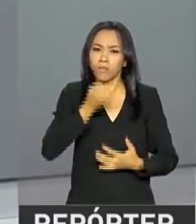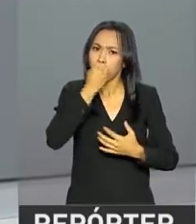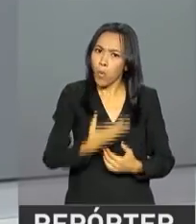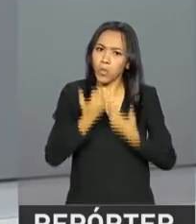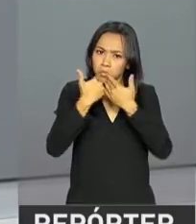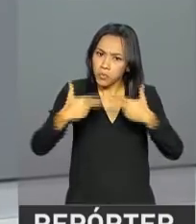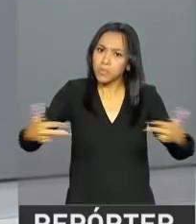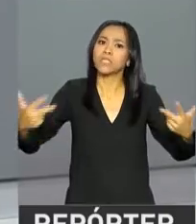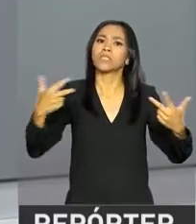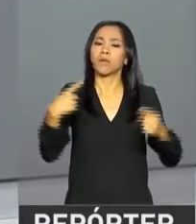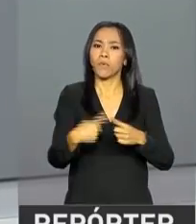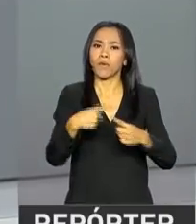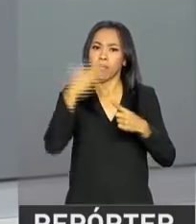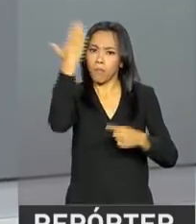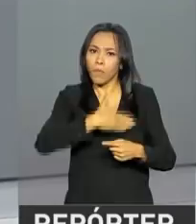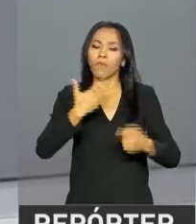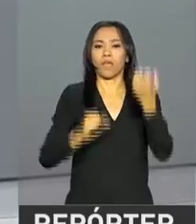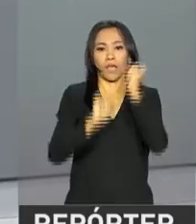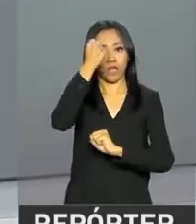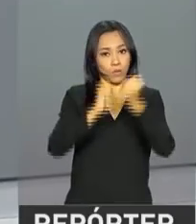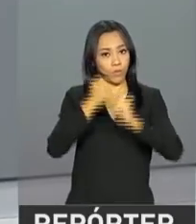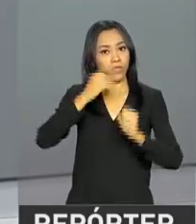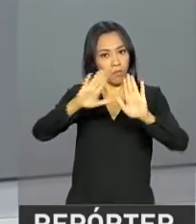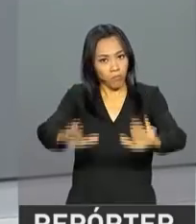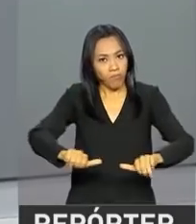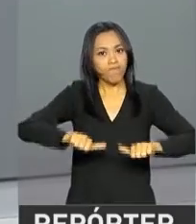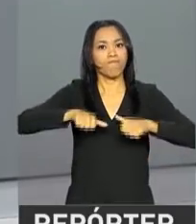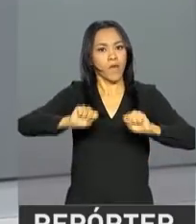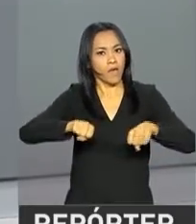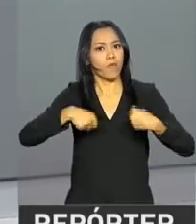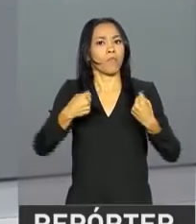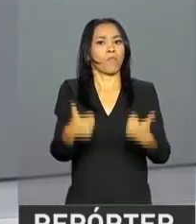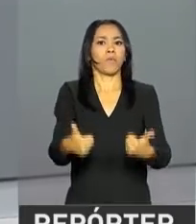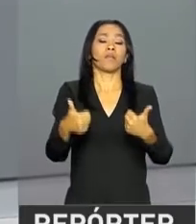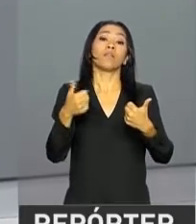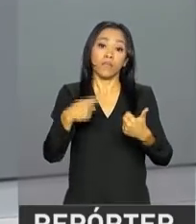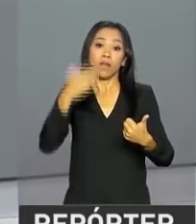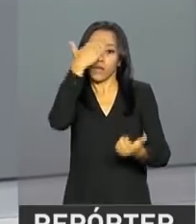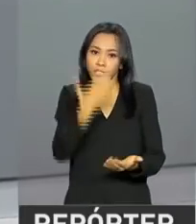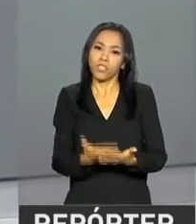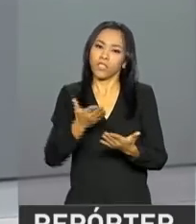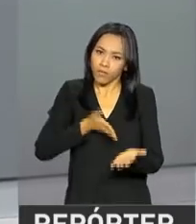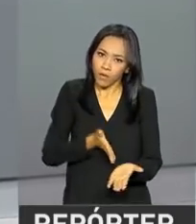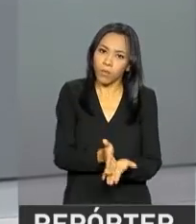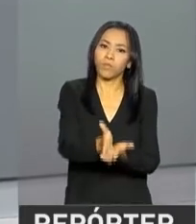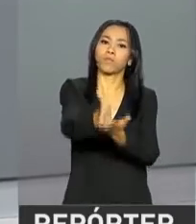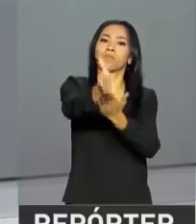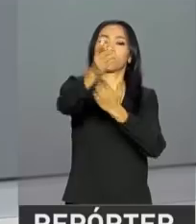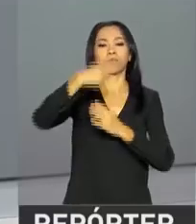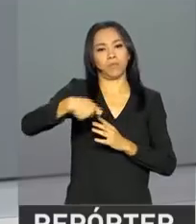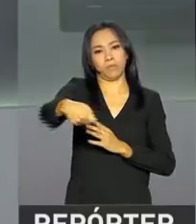mostra que a indústria percebe melhora no ambiente de negócios e acredita na manutenção dessa trajetória favorável nos próximos